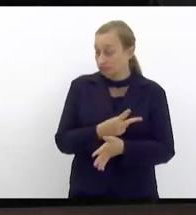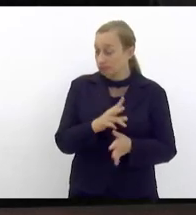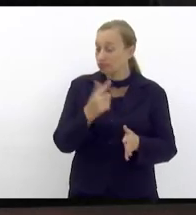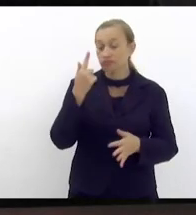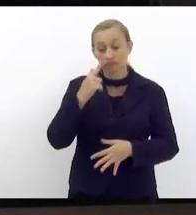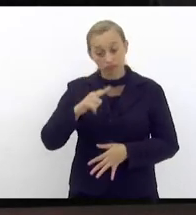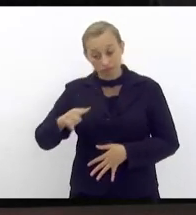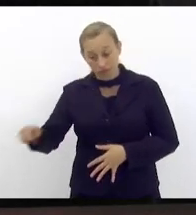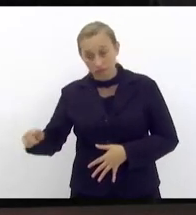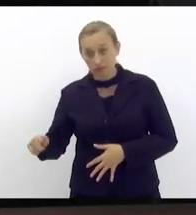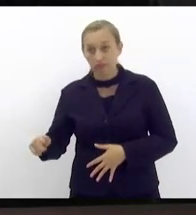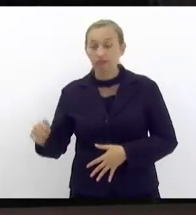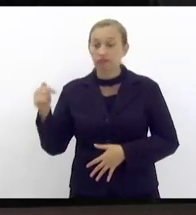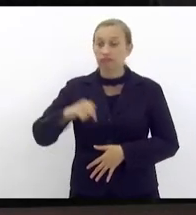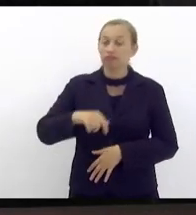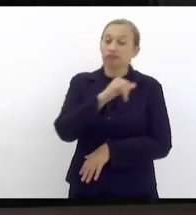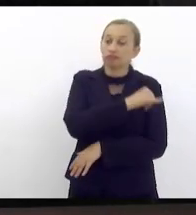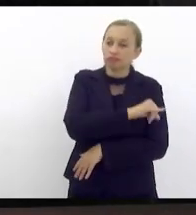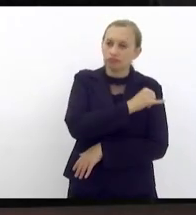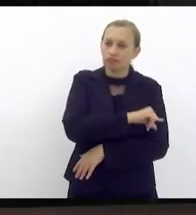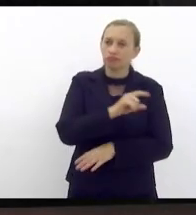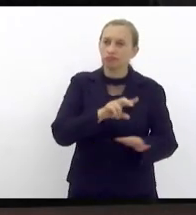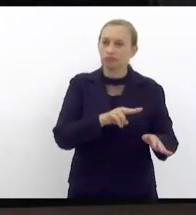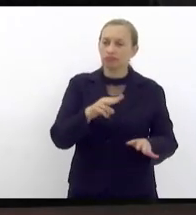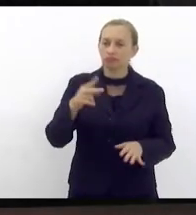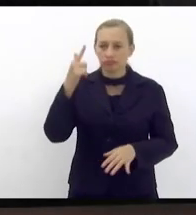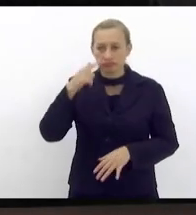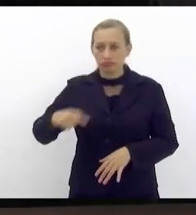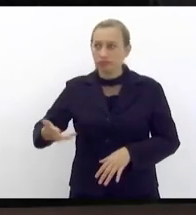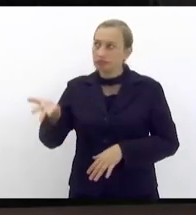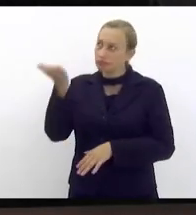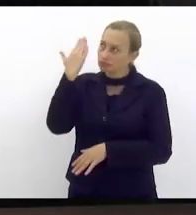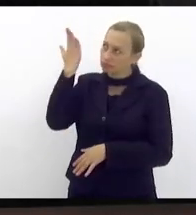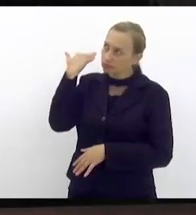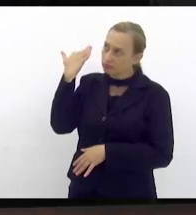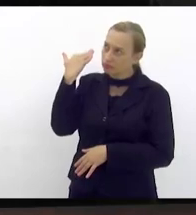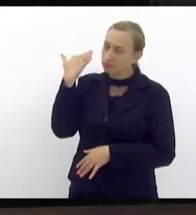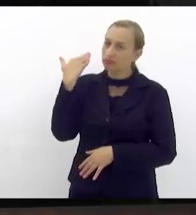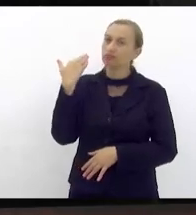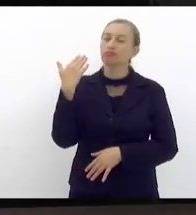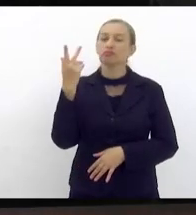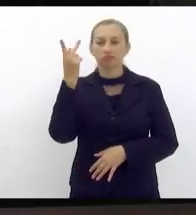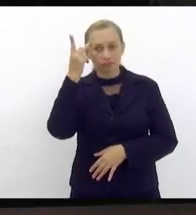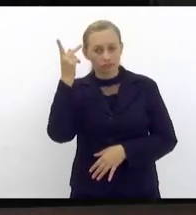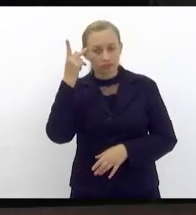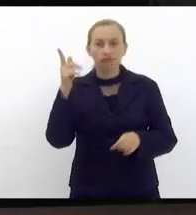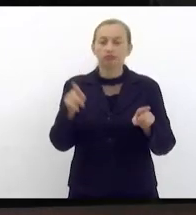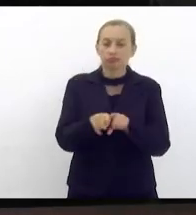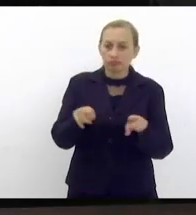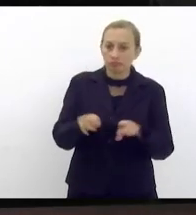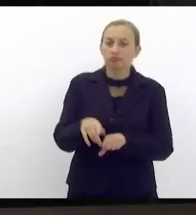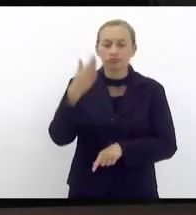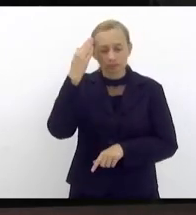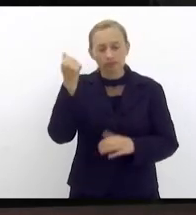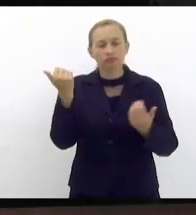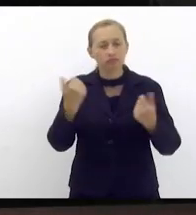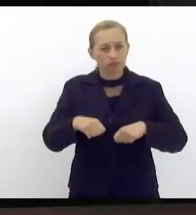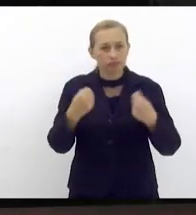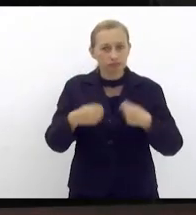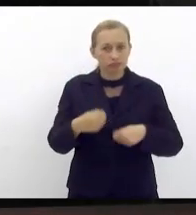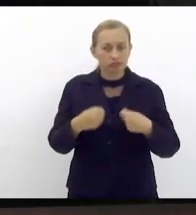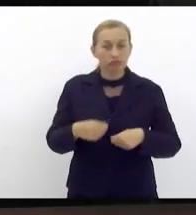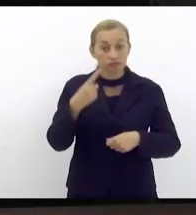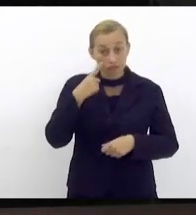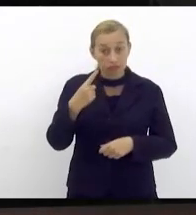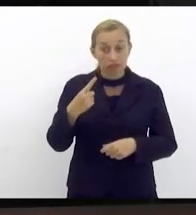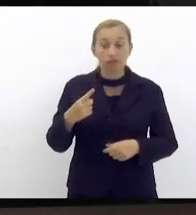semana aqui no Rio de Janeiro na semana passada em São Paulo esta semana e a gente sabe que a gente precisa tentar mitigar